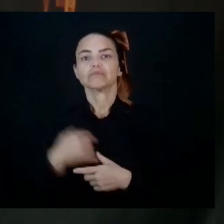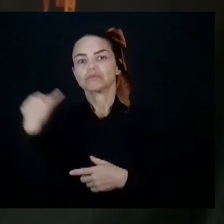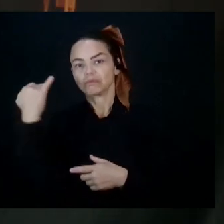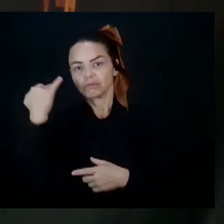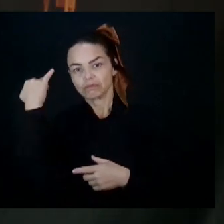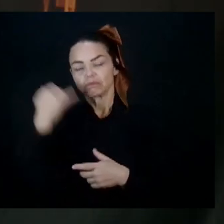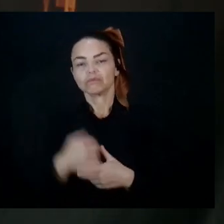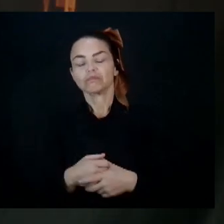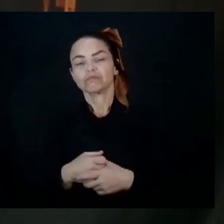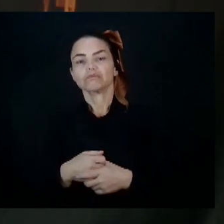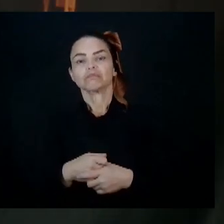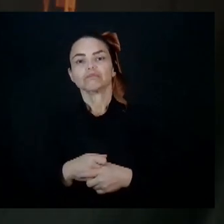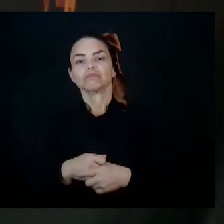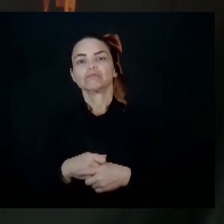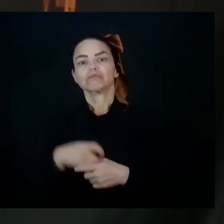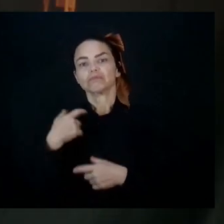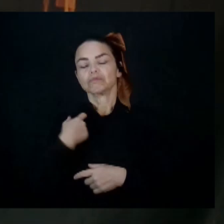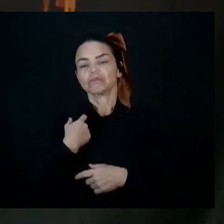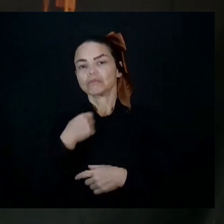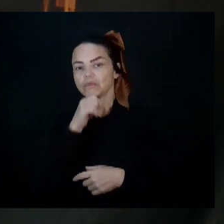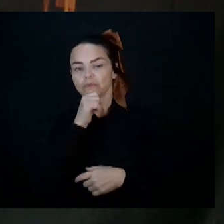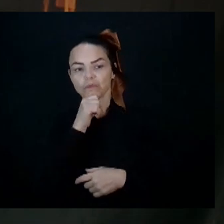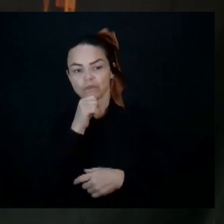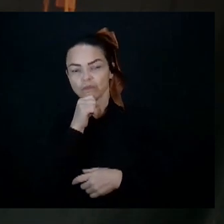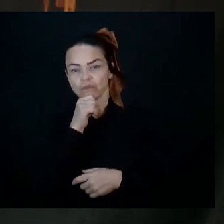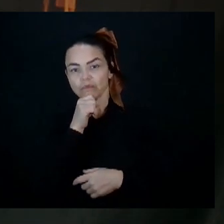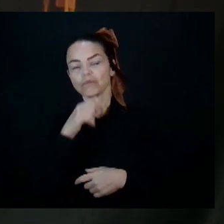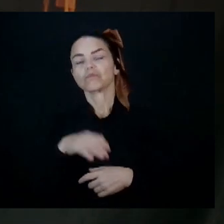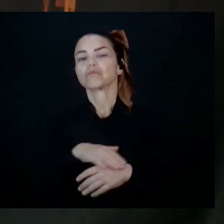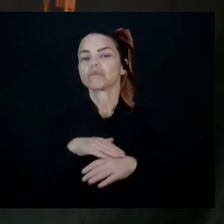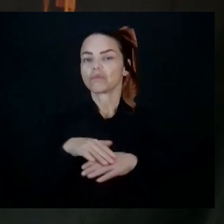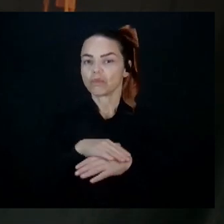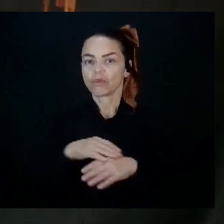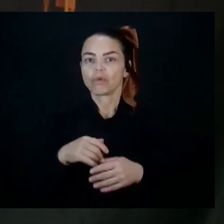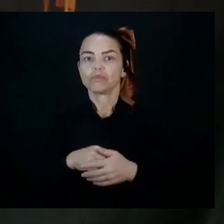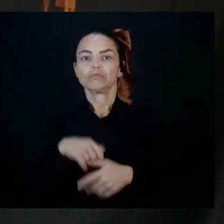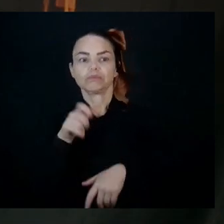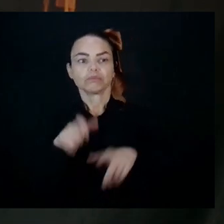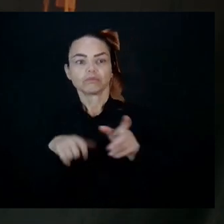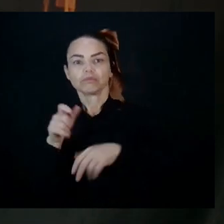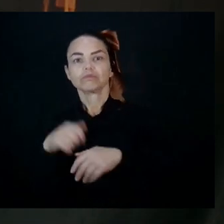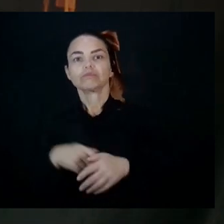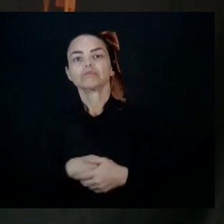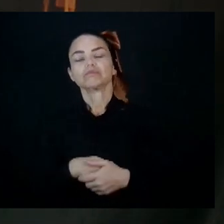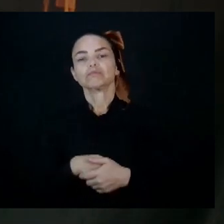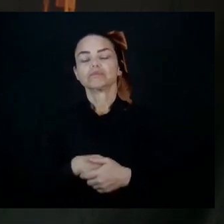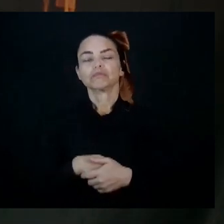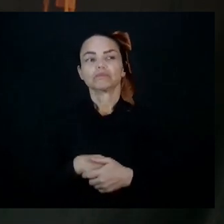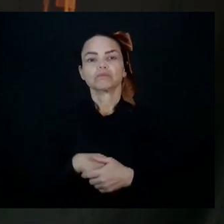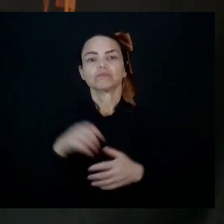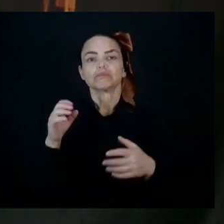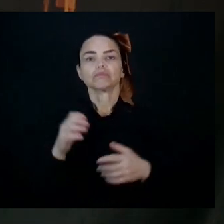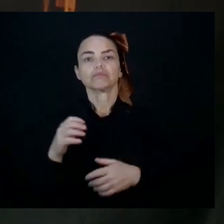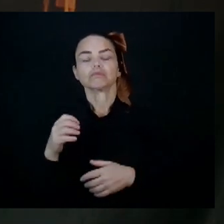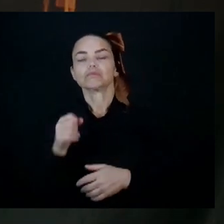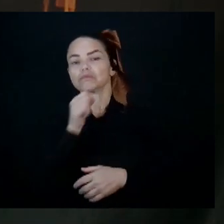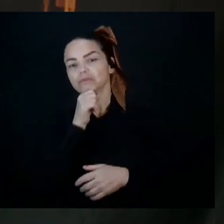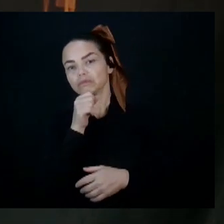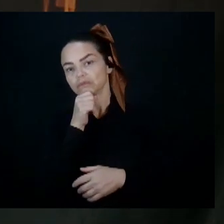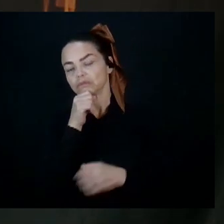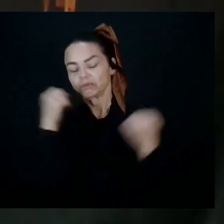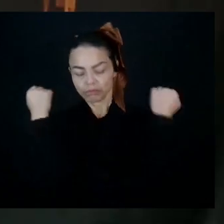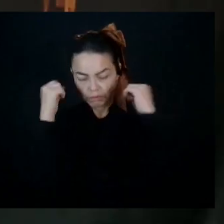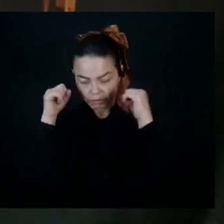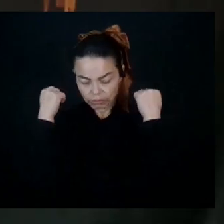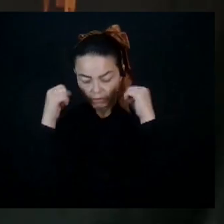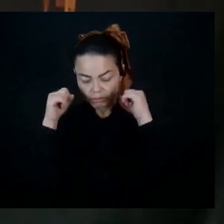ligar o nosso envelhecimento, já que estamos falando de pessoas idosas, ligar o nosso envelhecimento com a atividade física, com